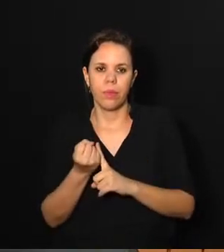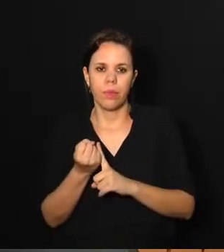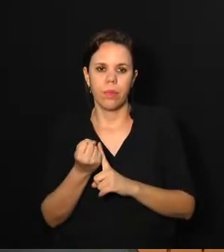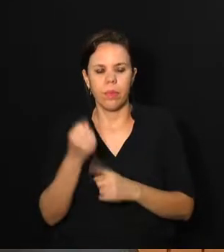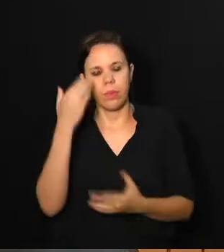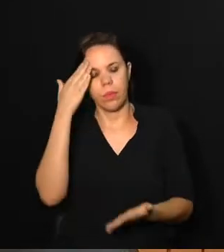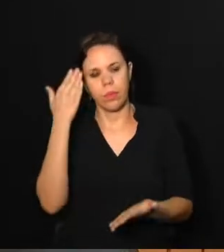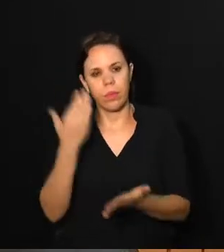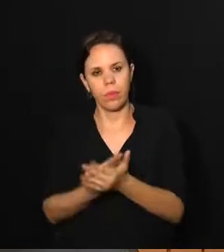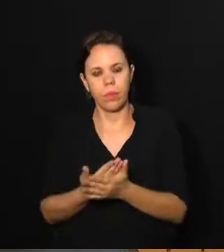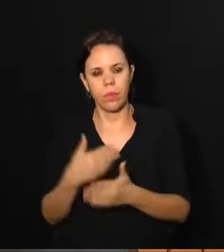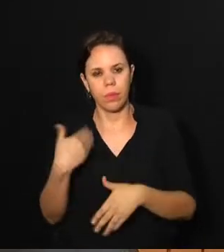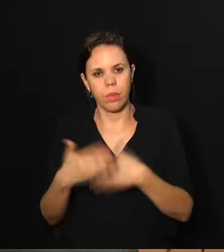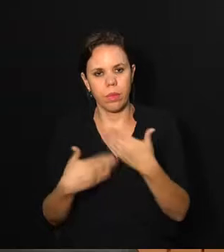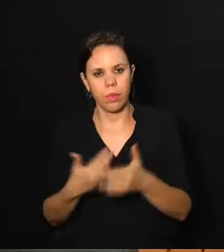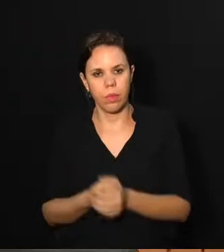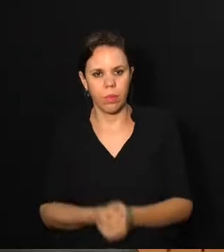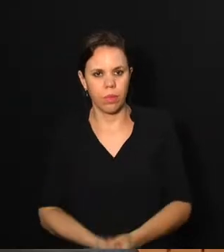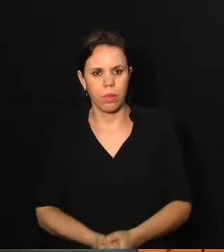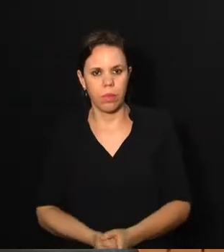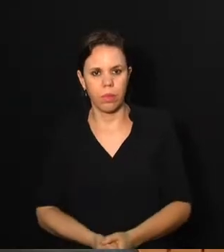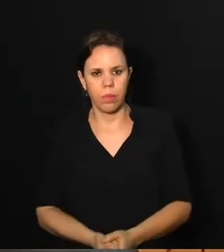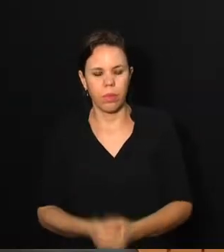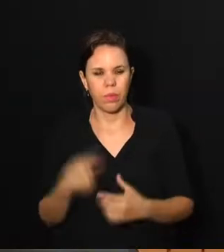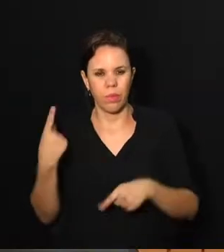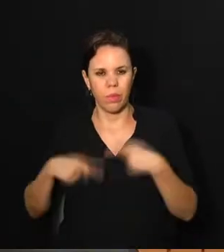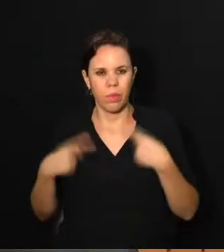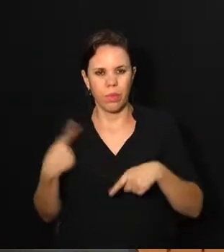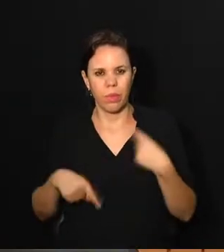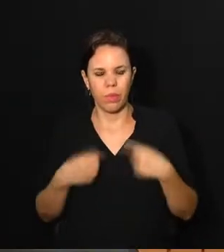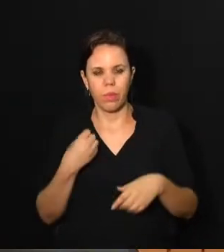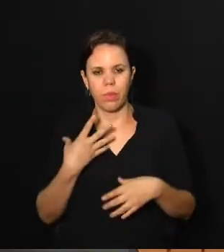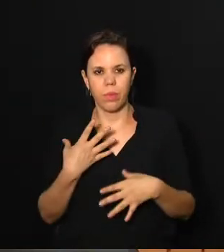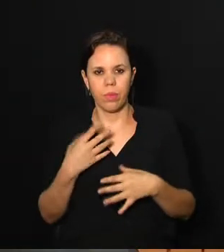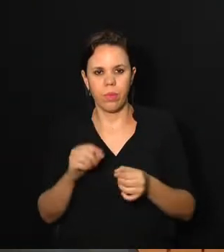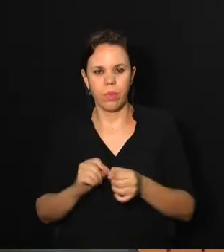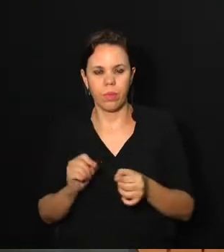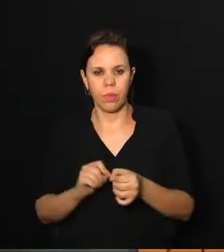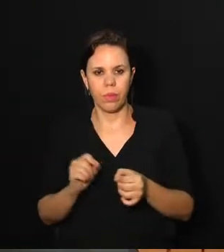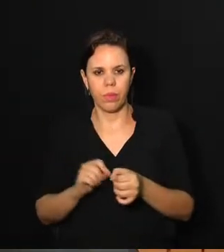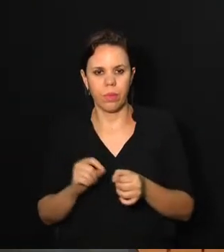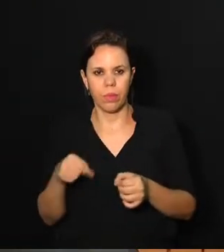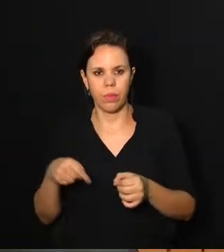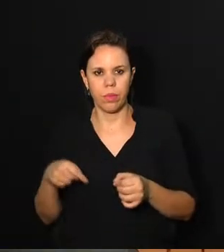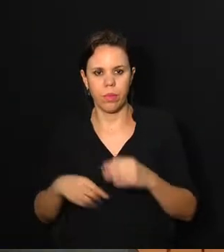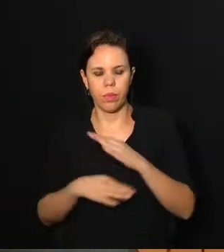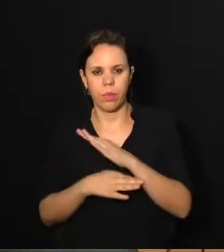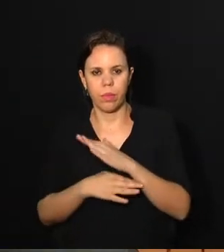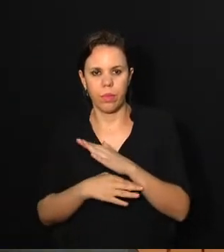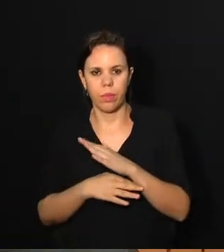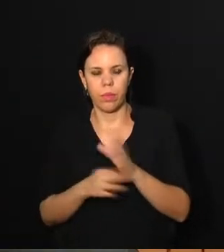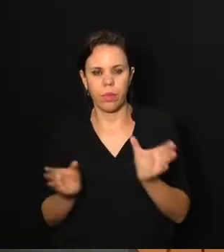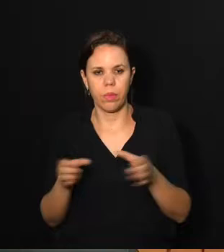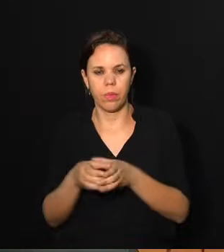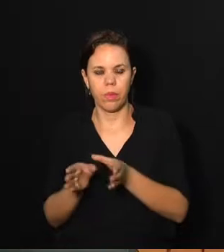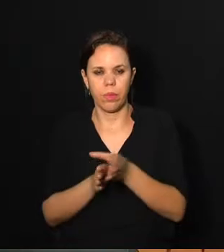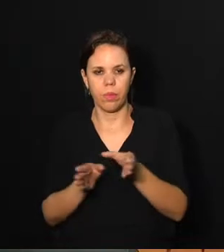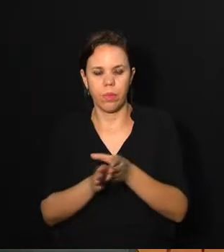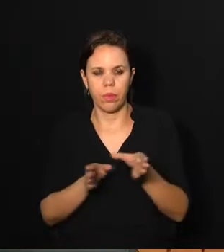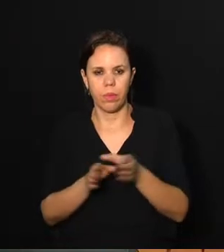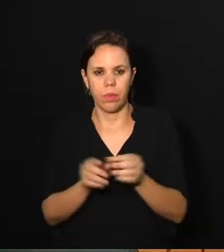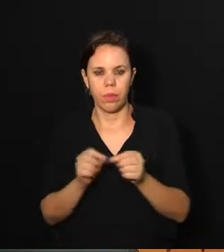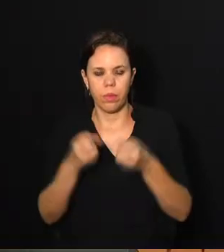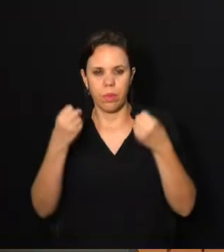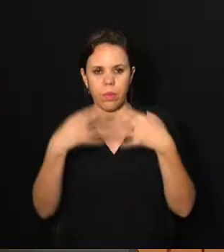acredito que seja uma tendência. E essa é uma discussão muito boa para se fazer, acho que nessa casa, nos conselhos, porque, como foi dito